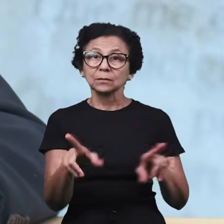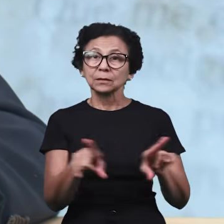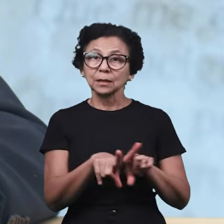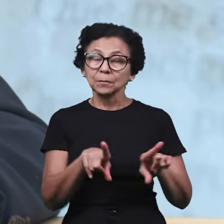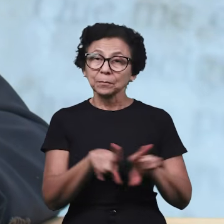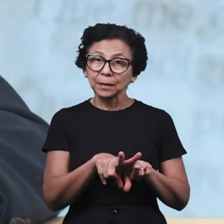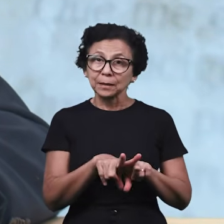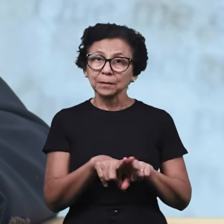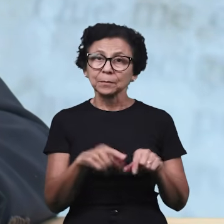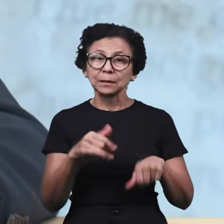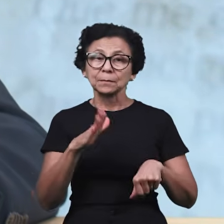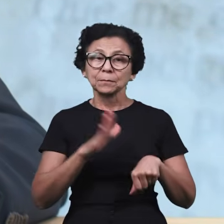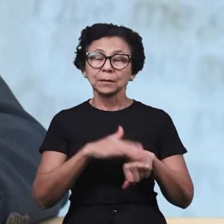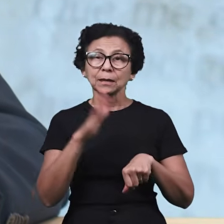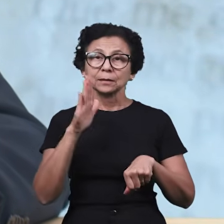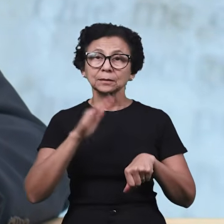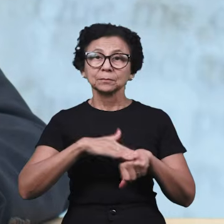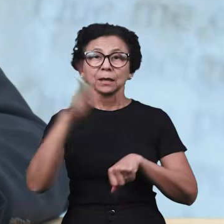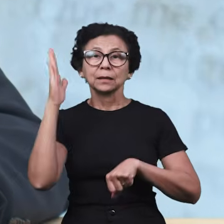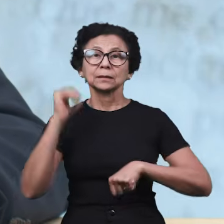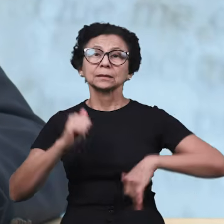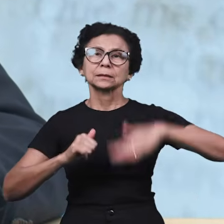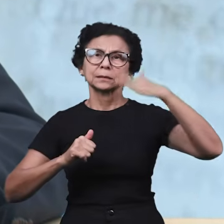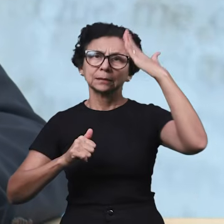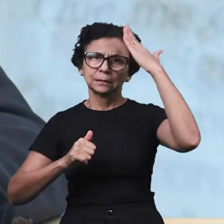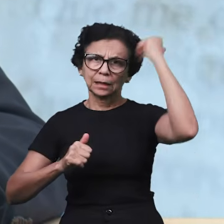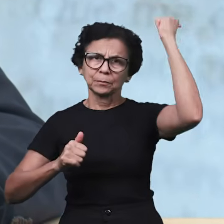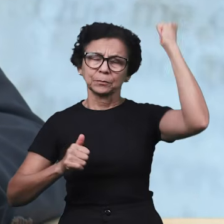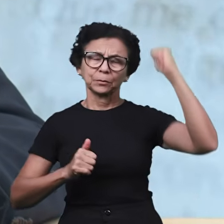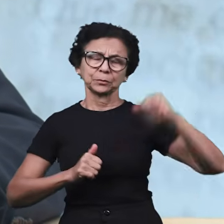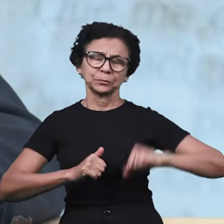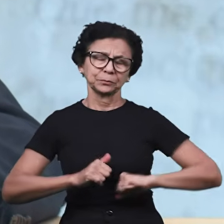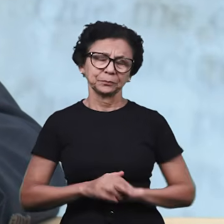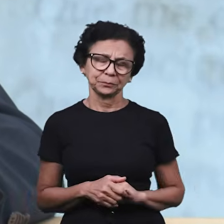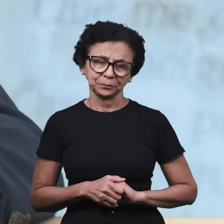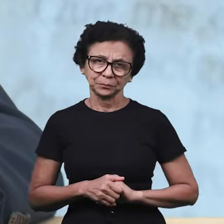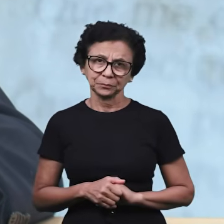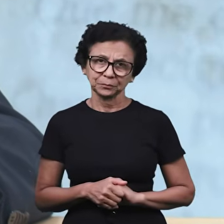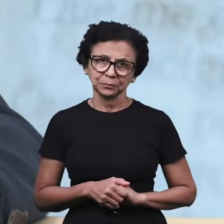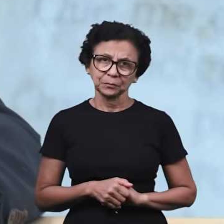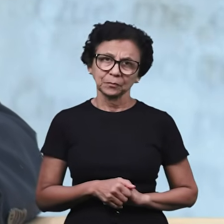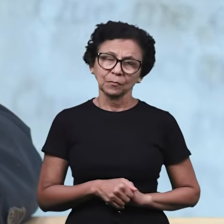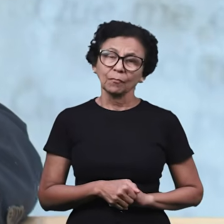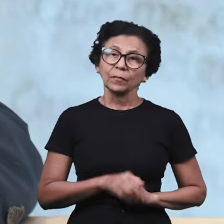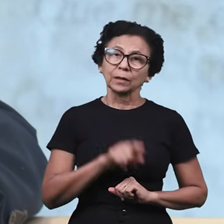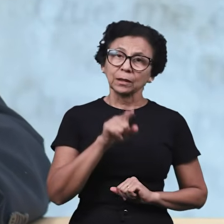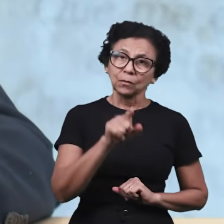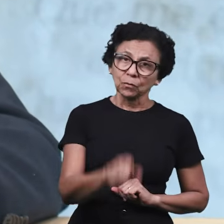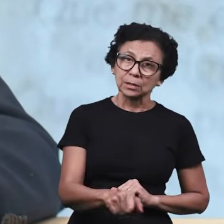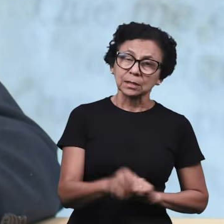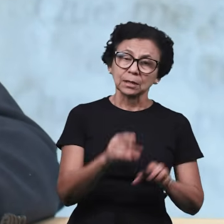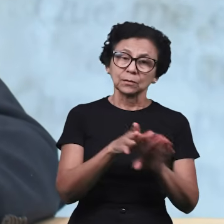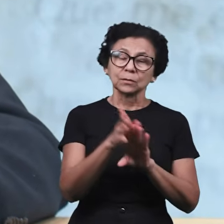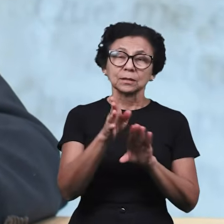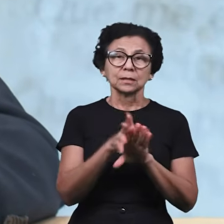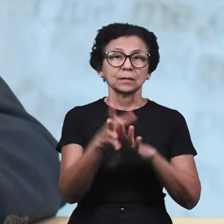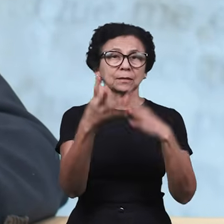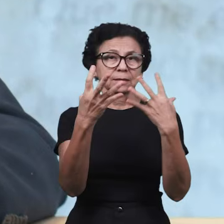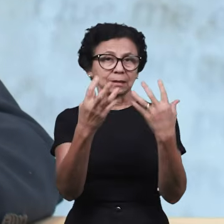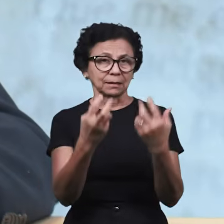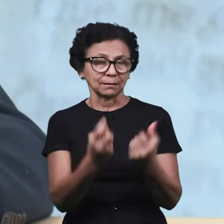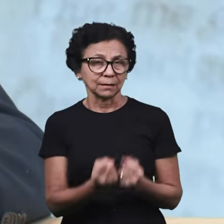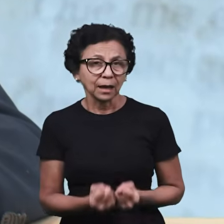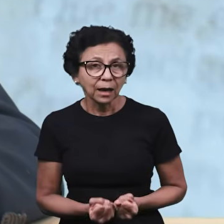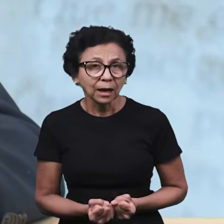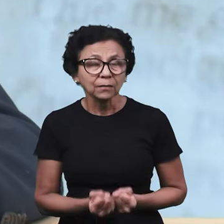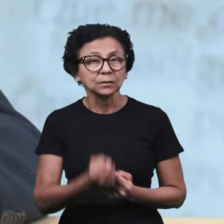ser mais sábios do que no dia anterior. E o instruído adquirir sábios conselhos. Se ele fala